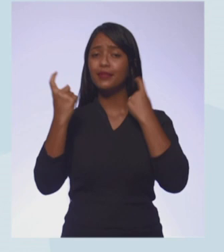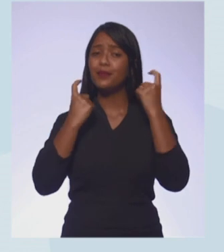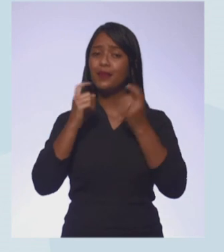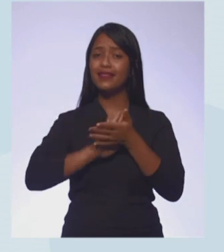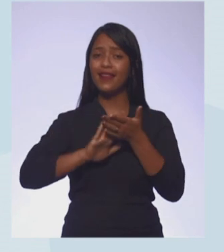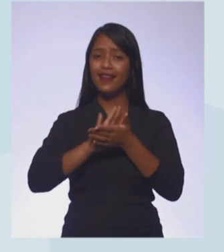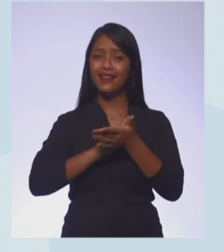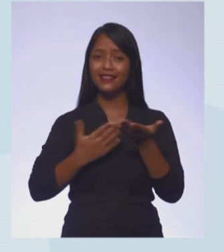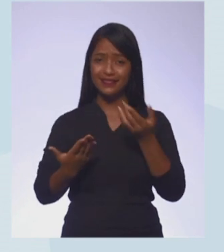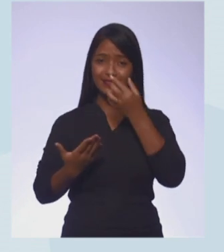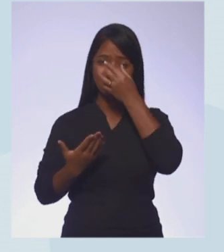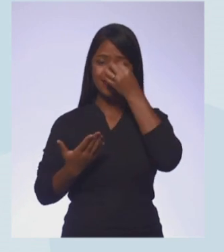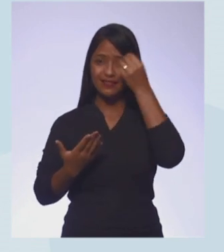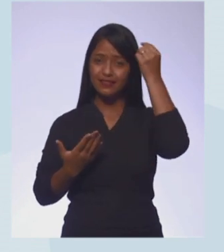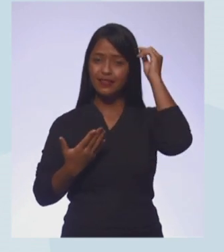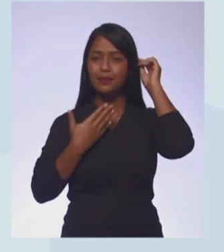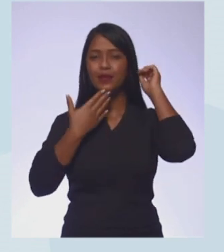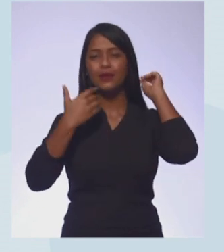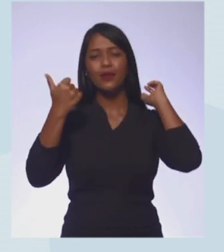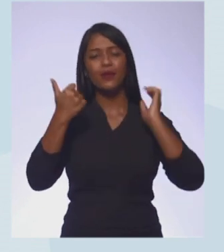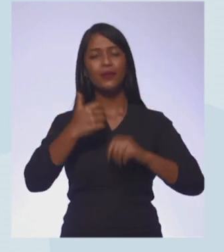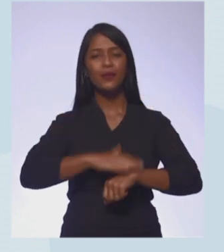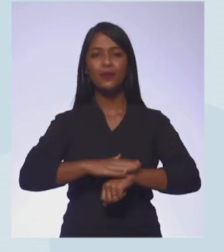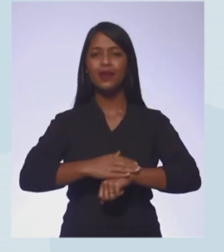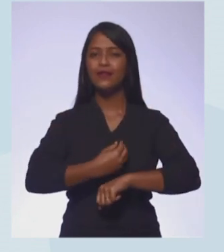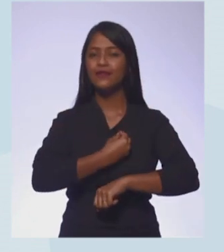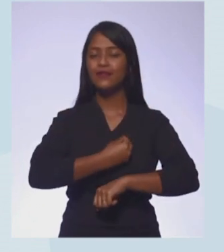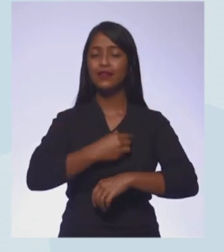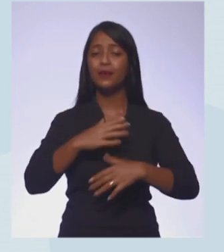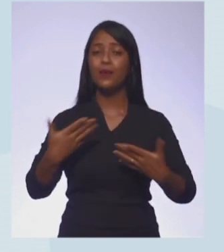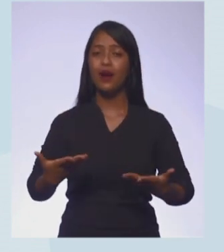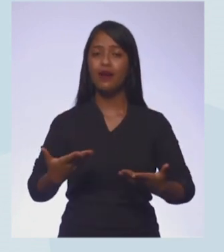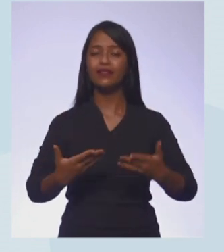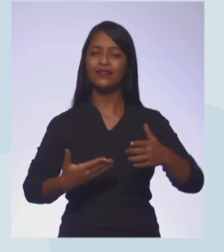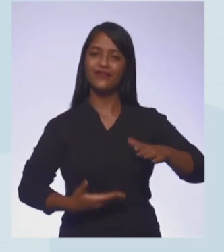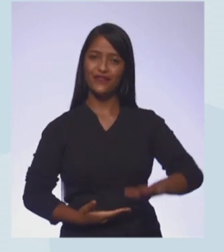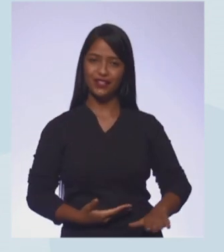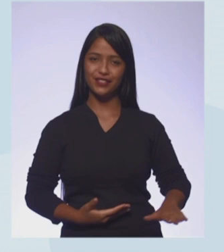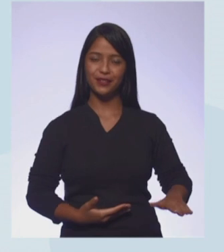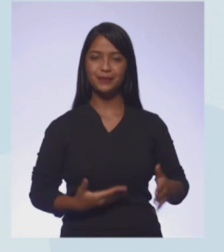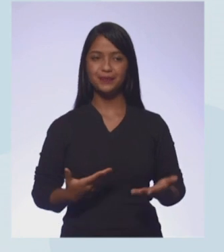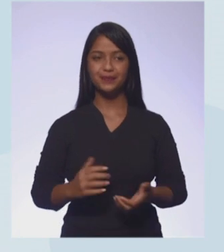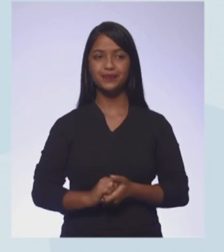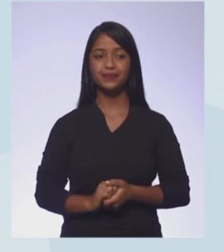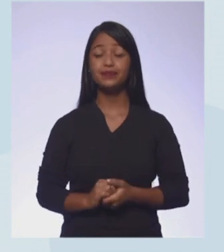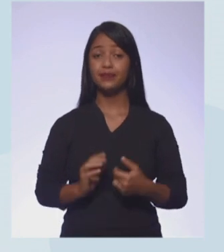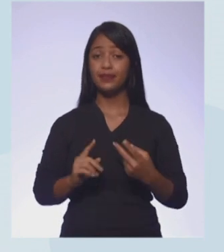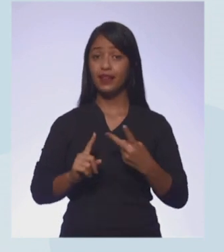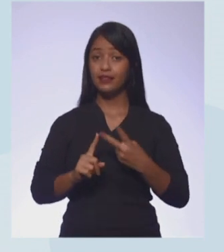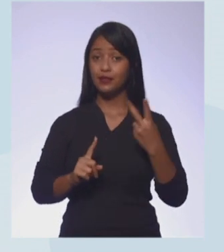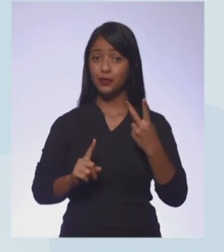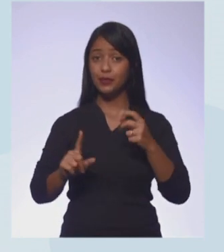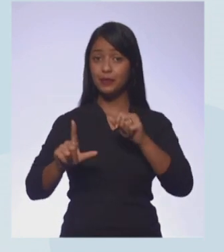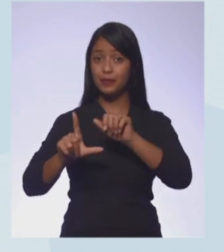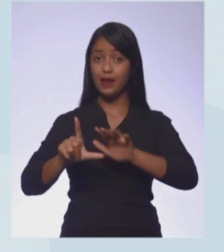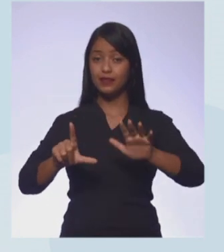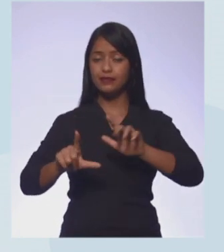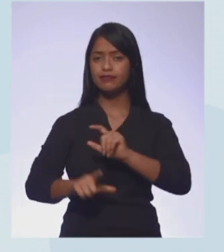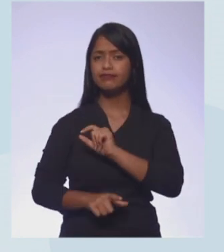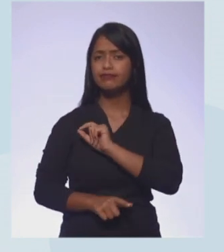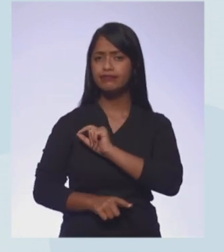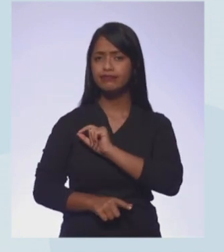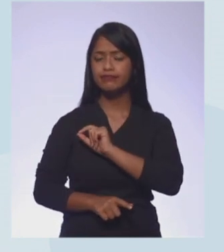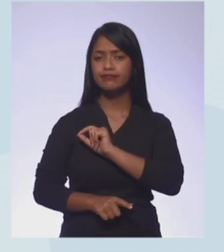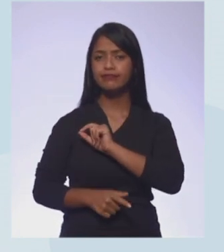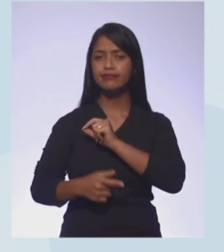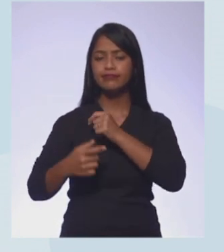é a melhor fase da vida, certo? A segunda imagem. Aqui temos 2 crianças.